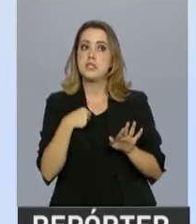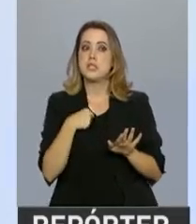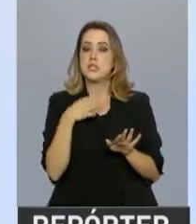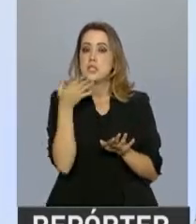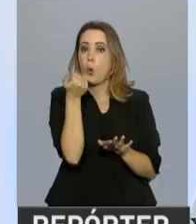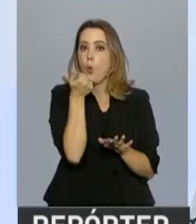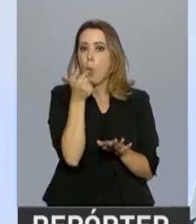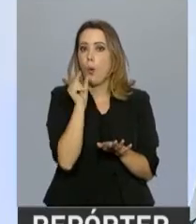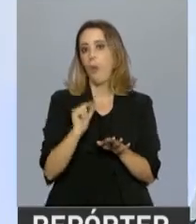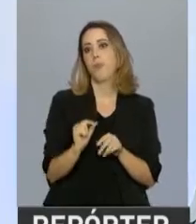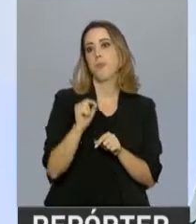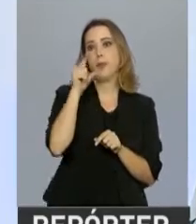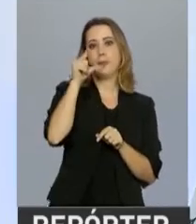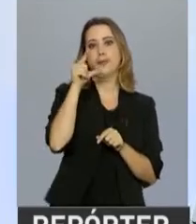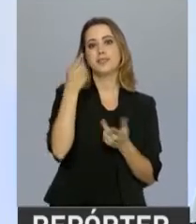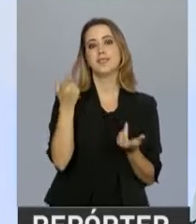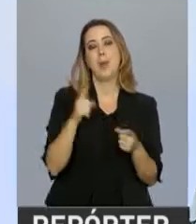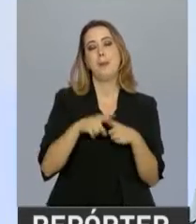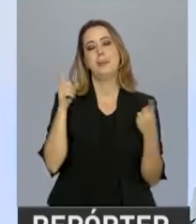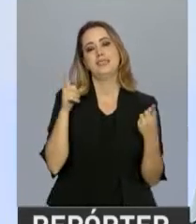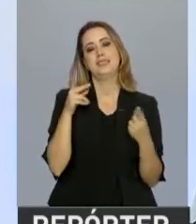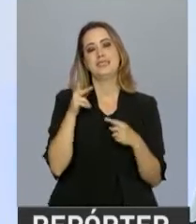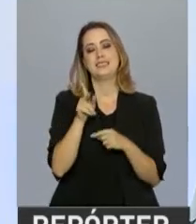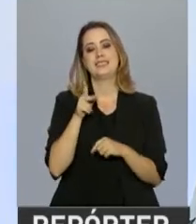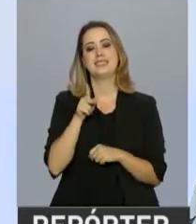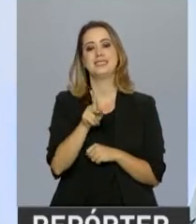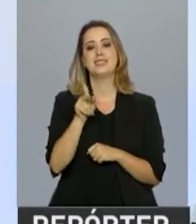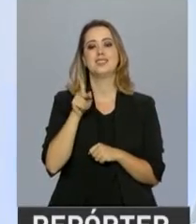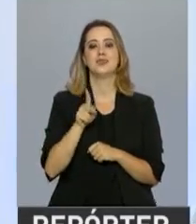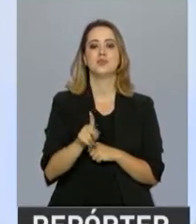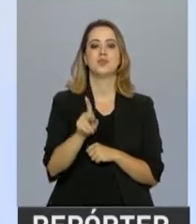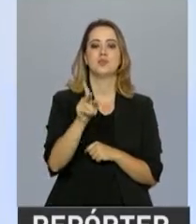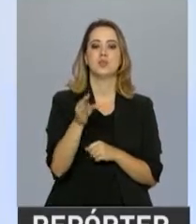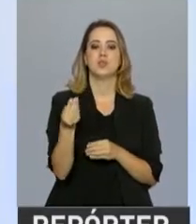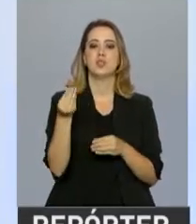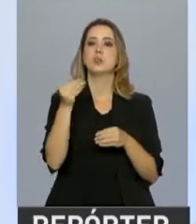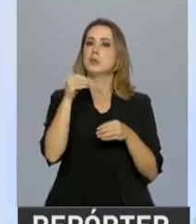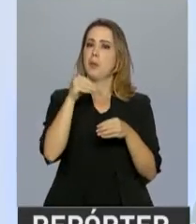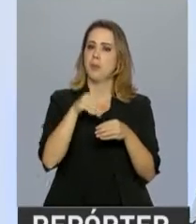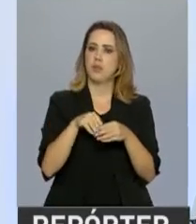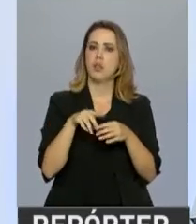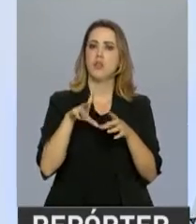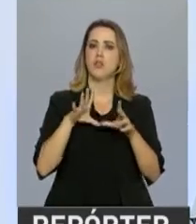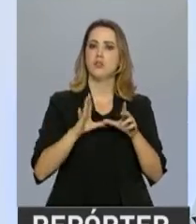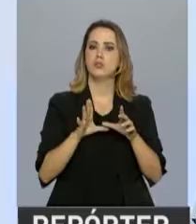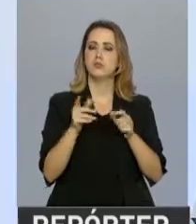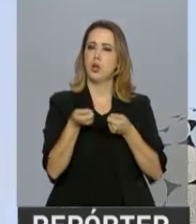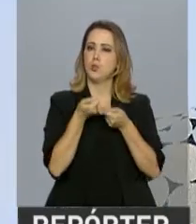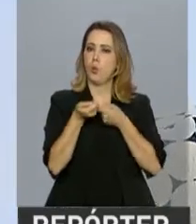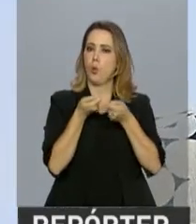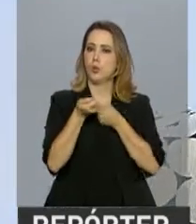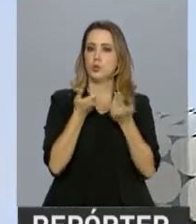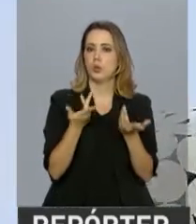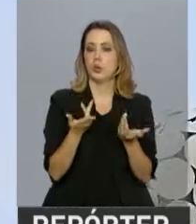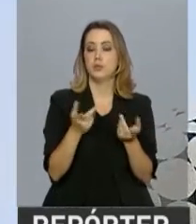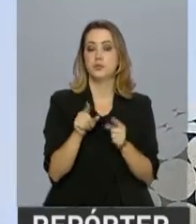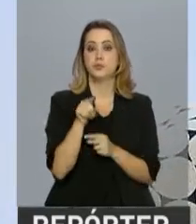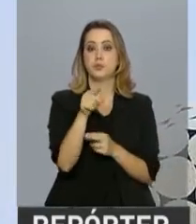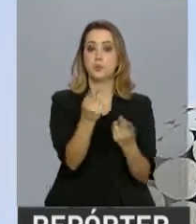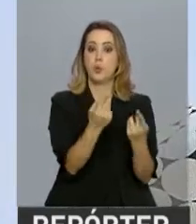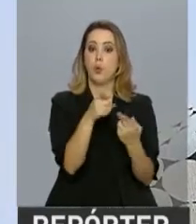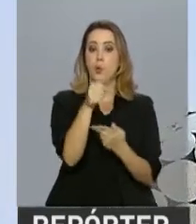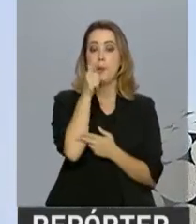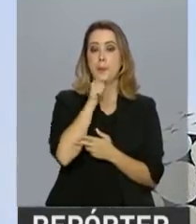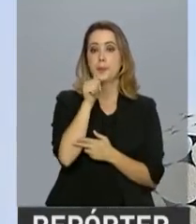pouco, mas procuro manter, assim, dentro do controle, né? Assim como dona